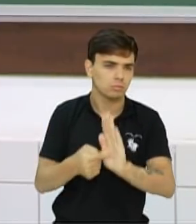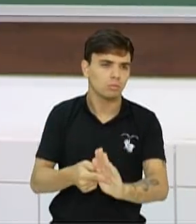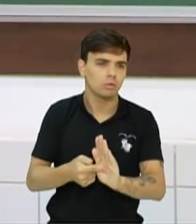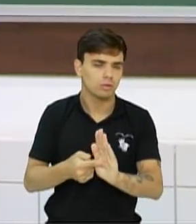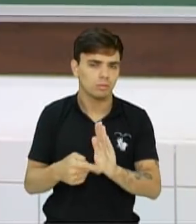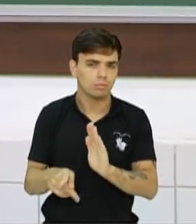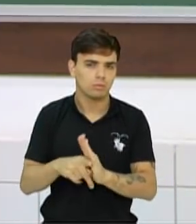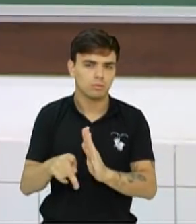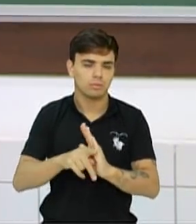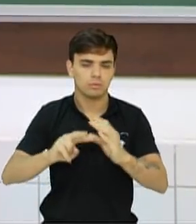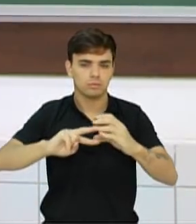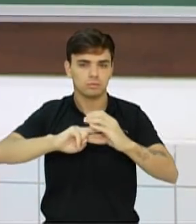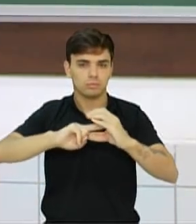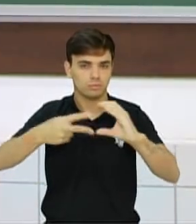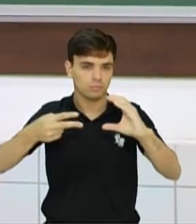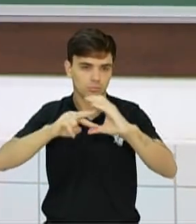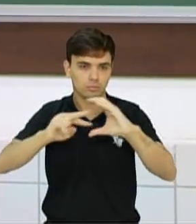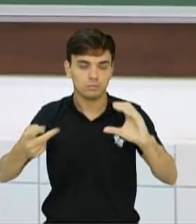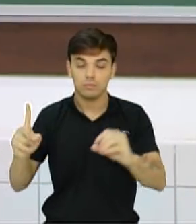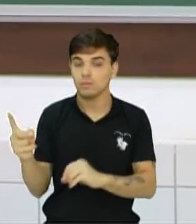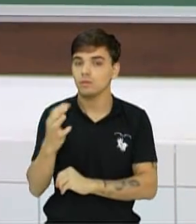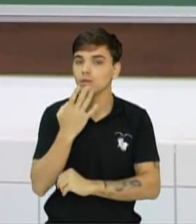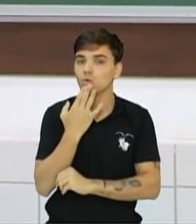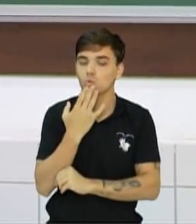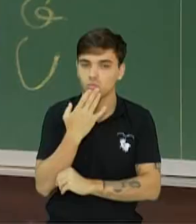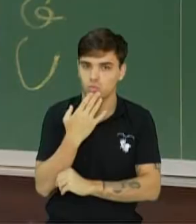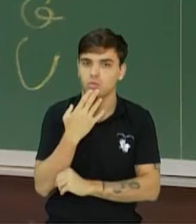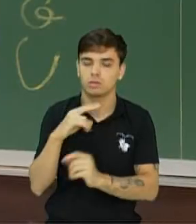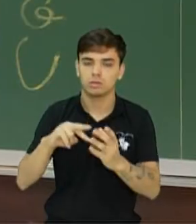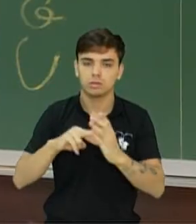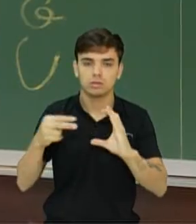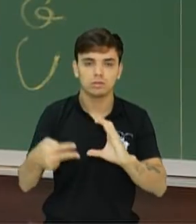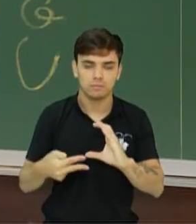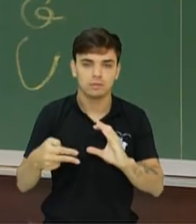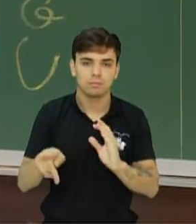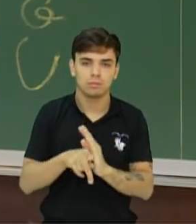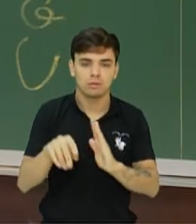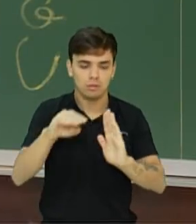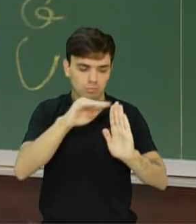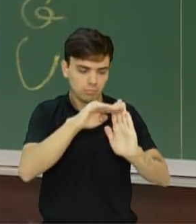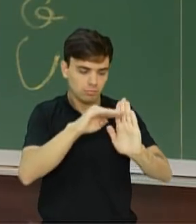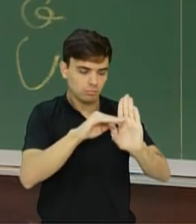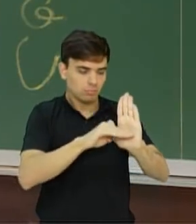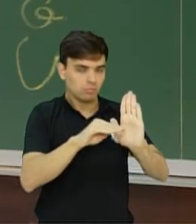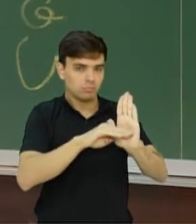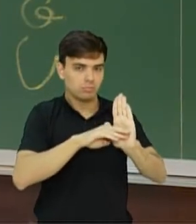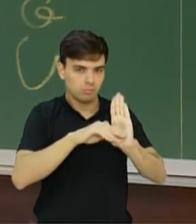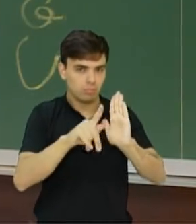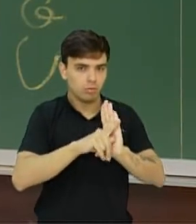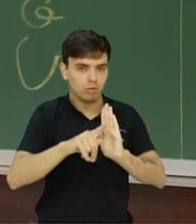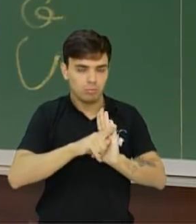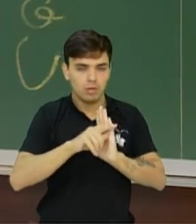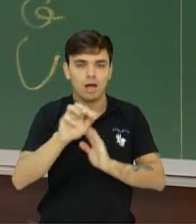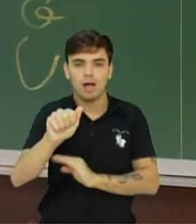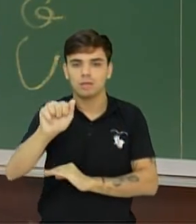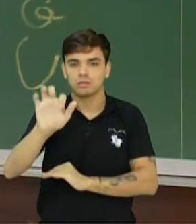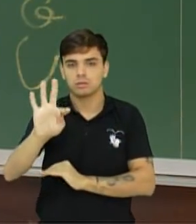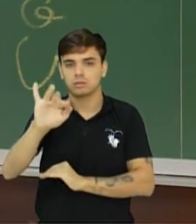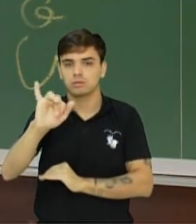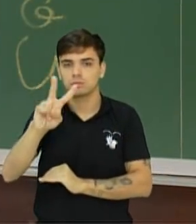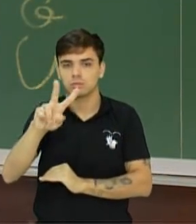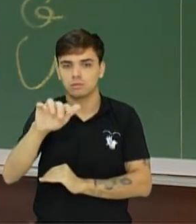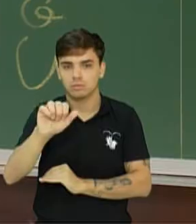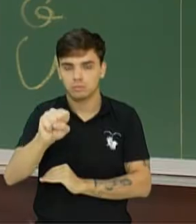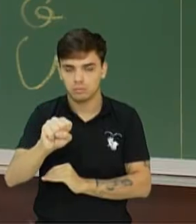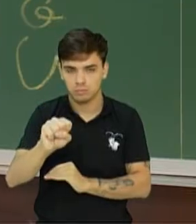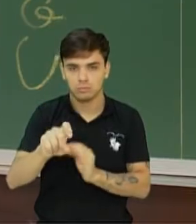os cromossomos? Essas cores, gente, significam partes ativas do cromossomo. Ou seja,